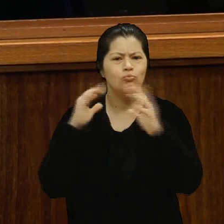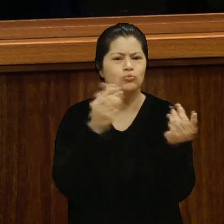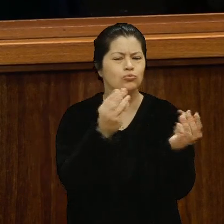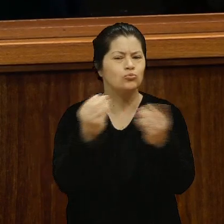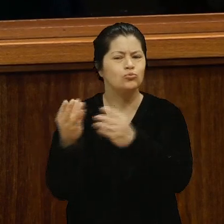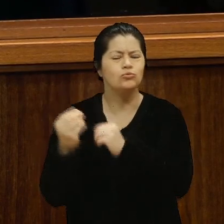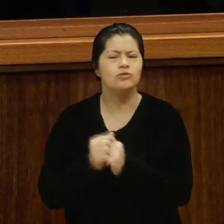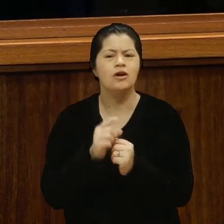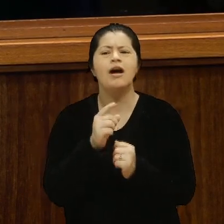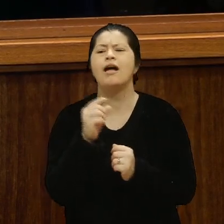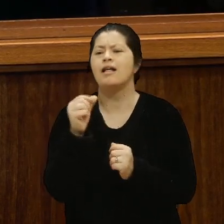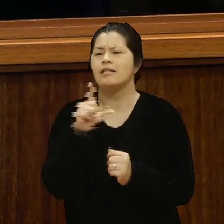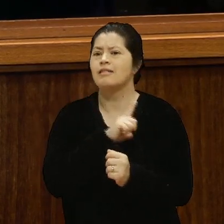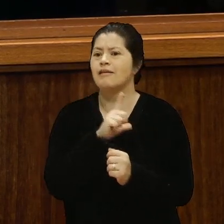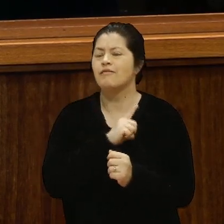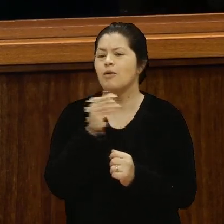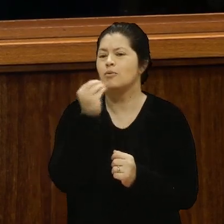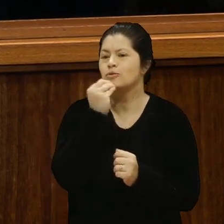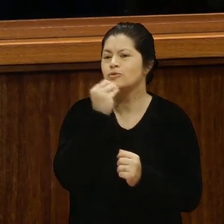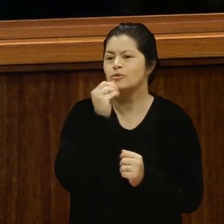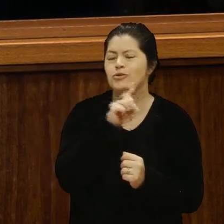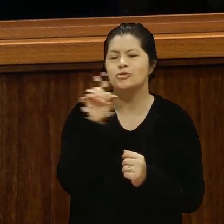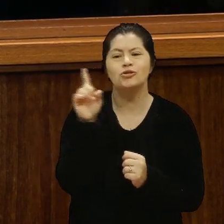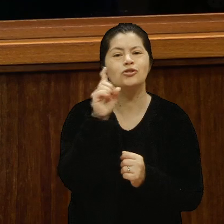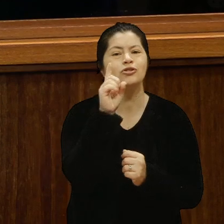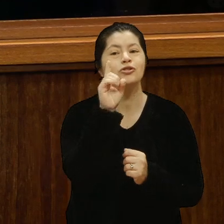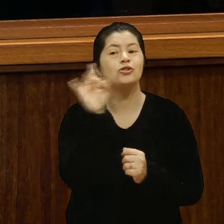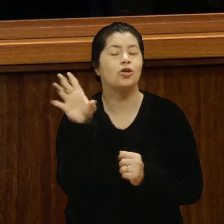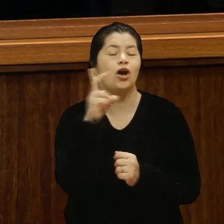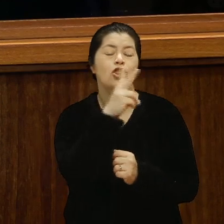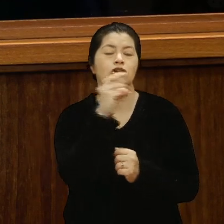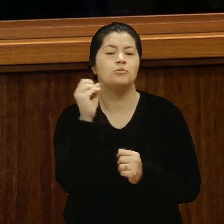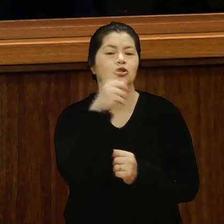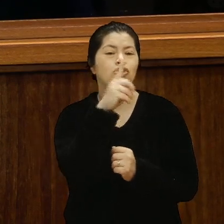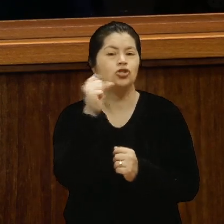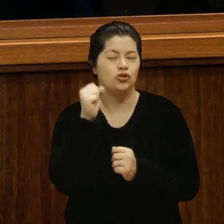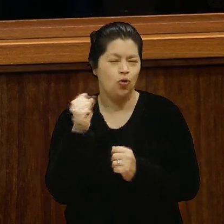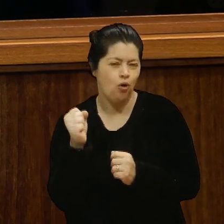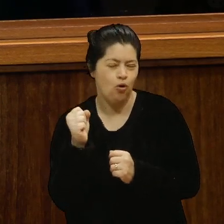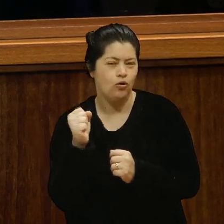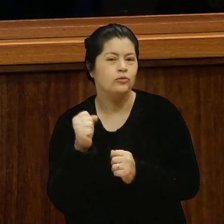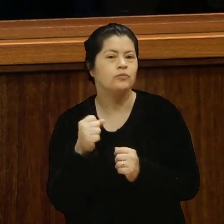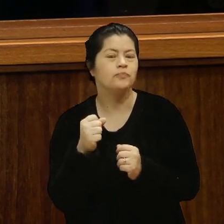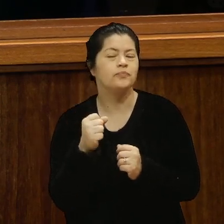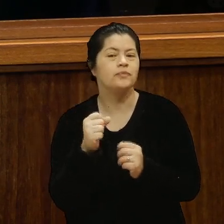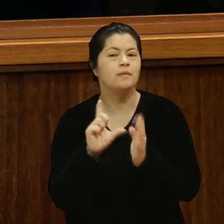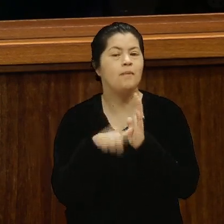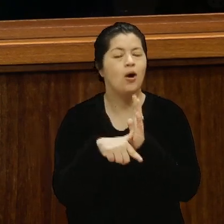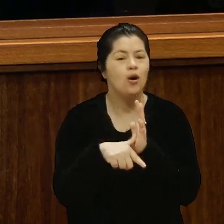tive a oportunidade de lecionar lá só em 2018, pois em 2019 eu